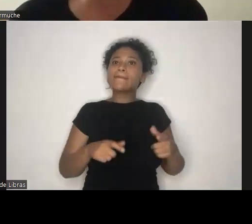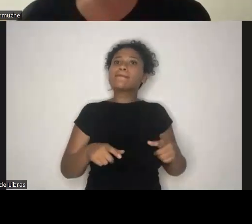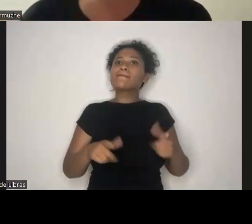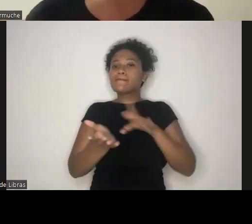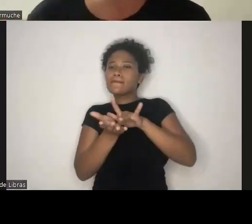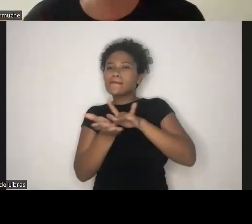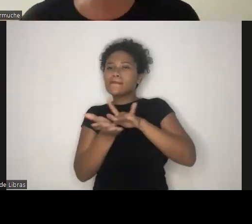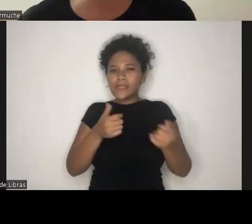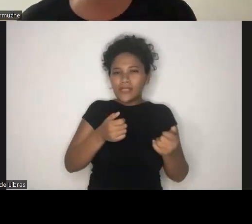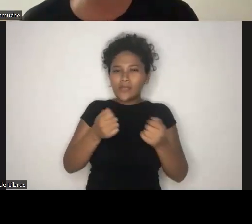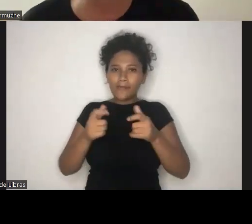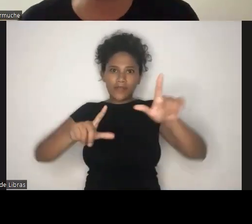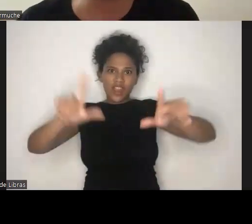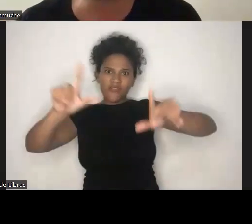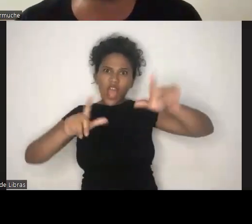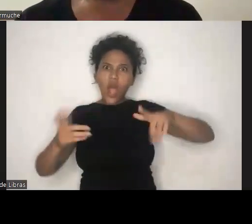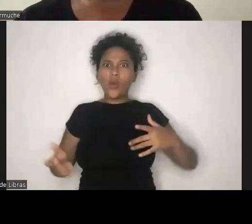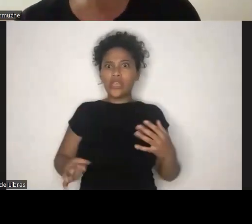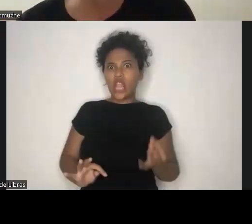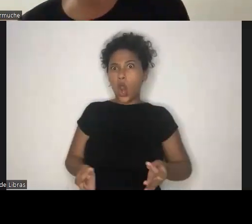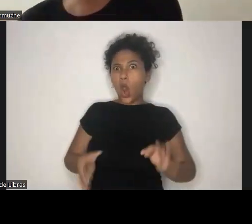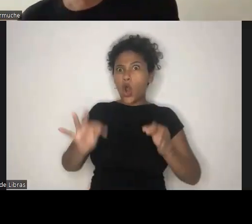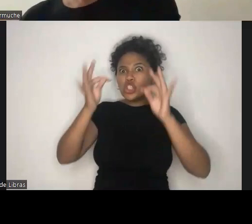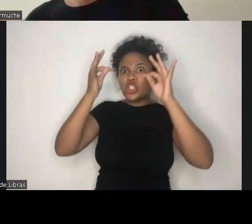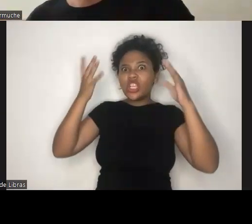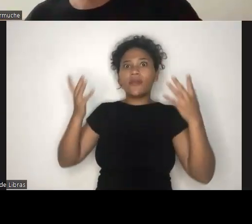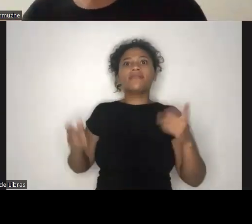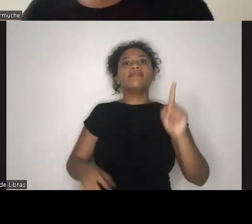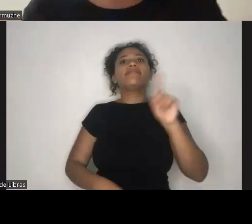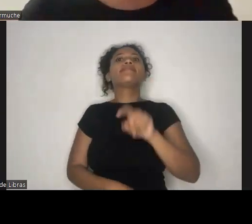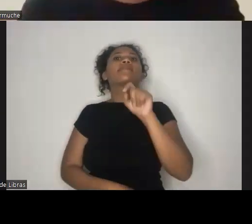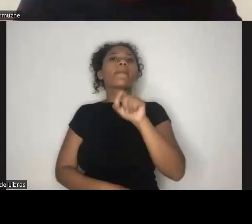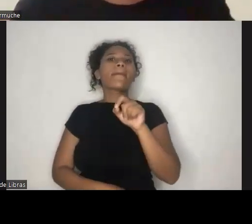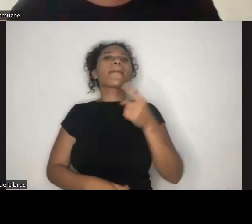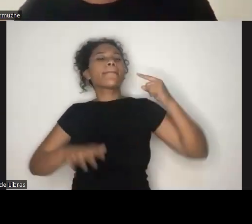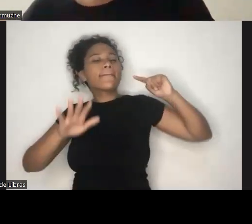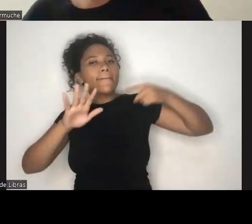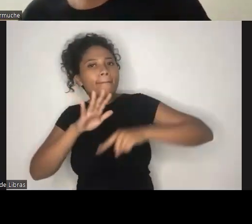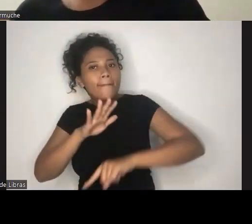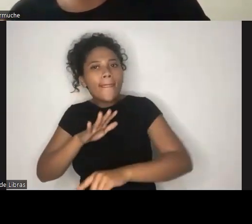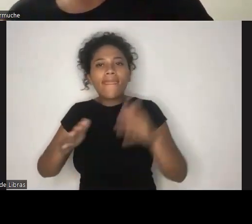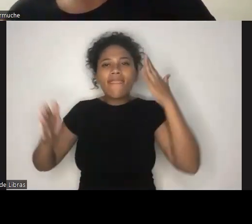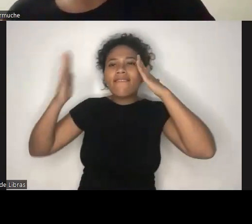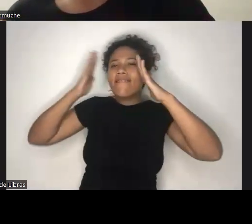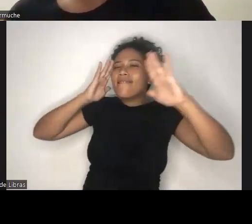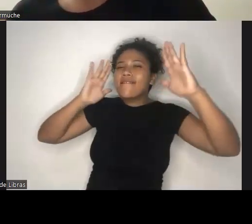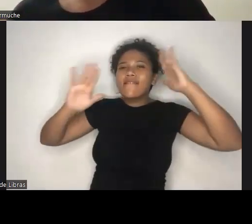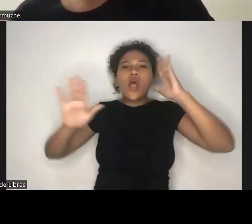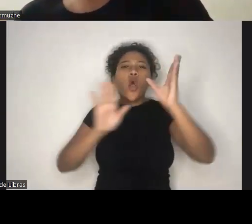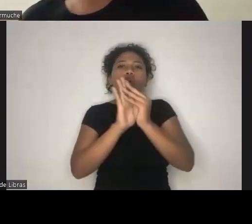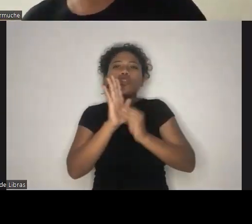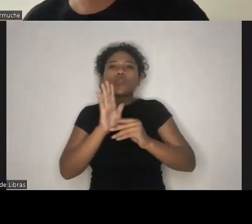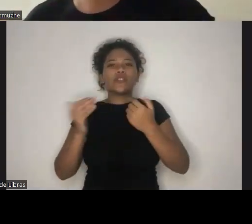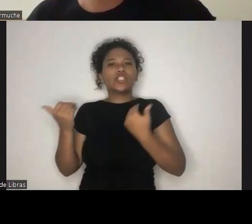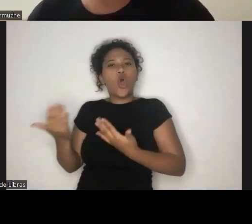games com televisões com alta tecnologia seria uma imersão de conteúdo esses jovens